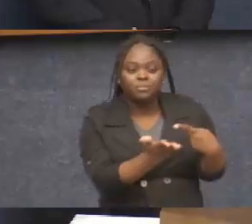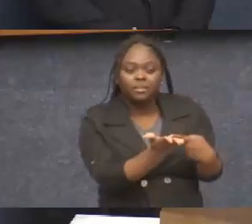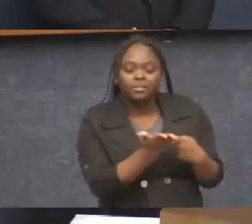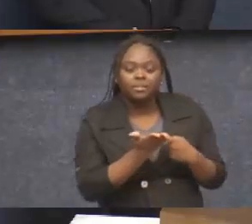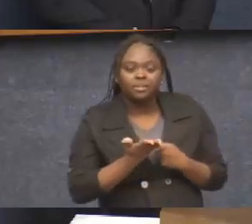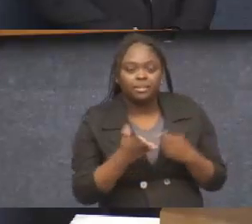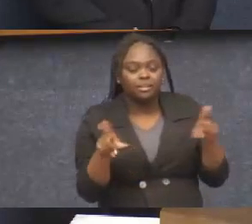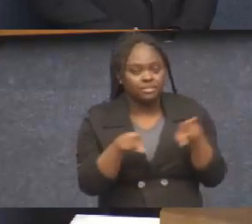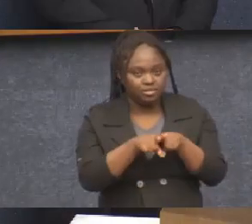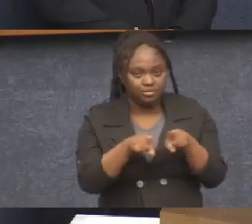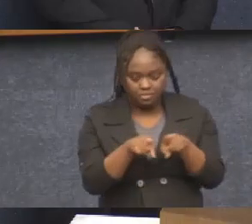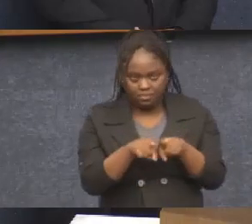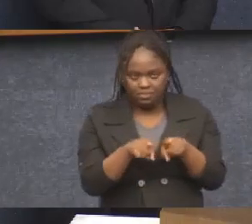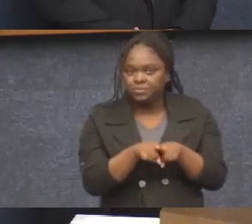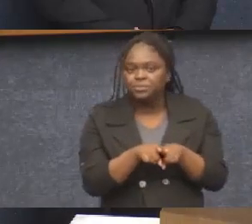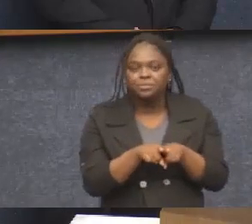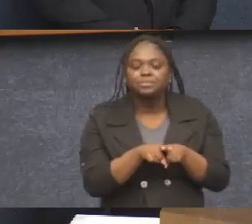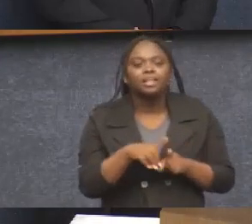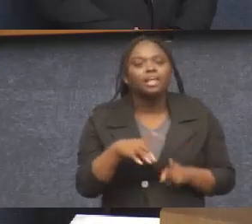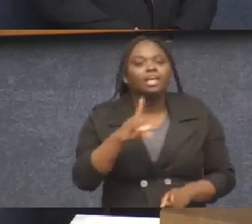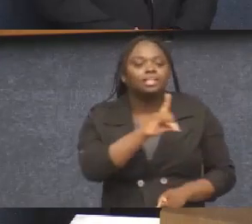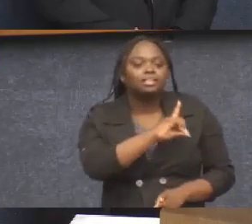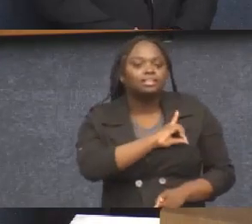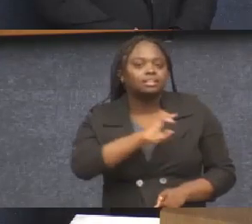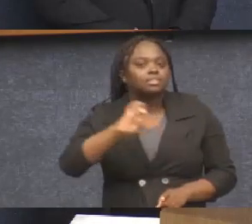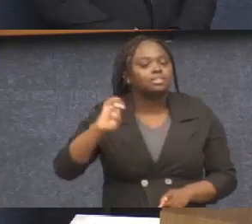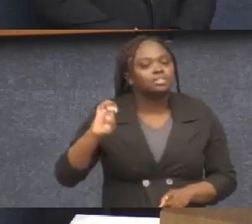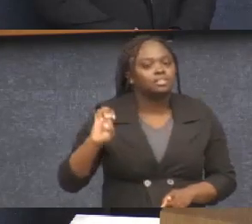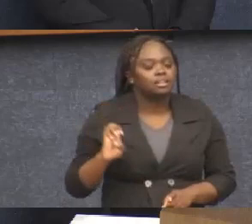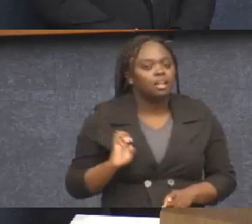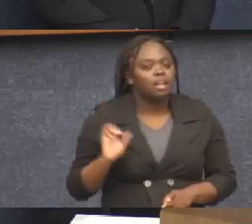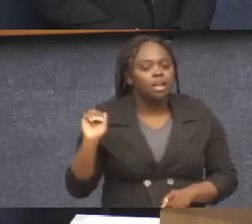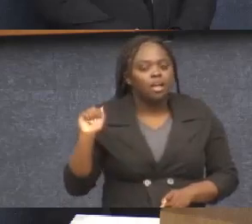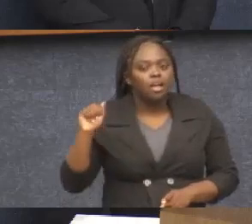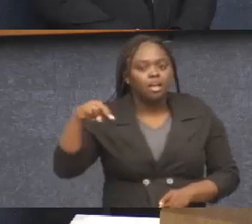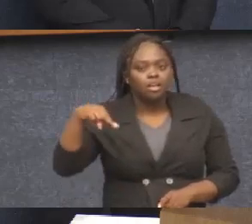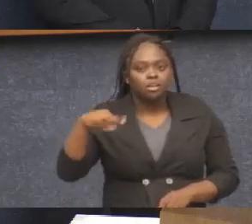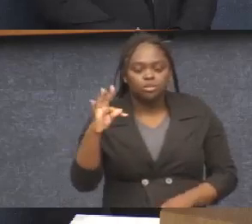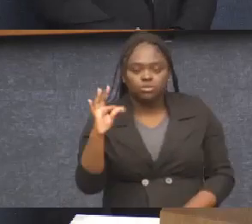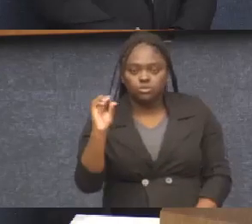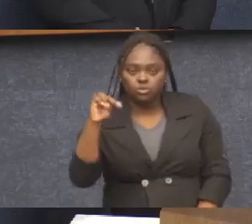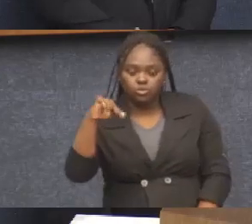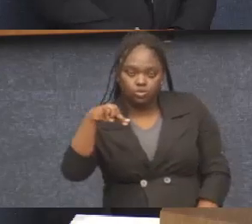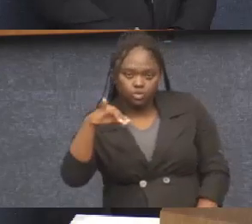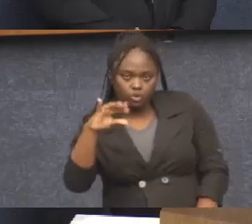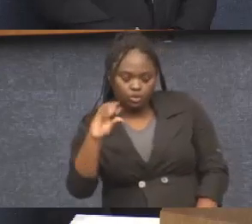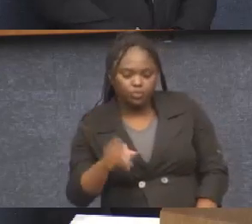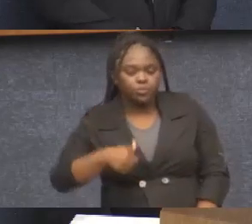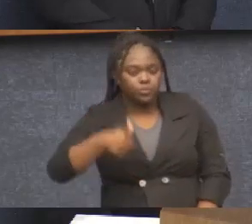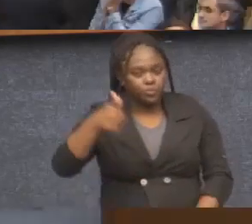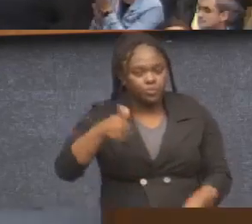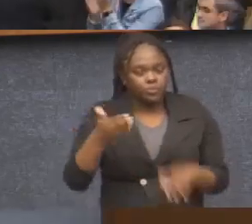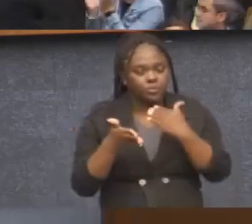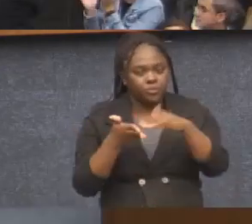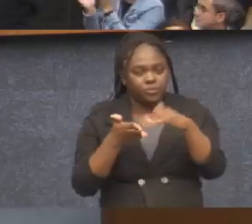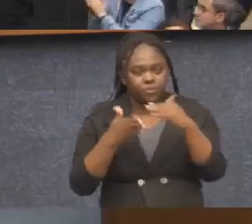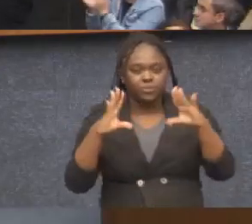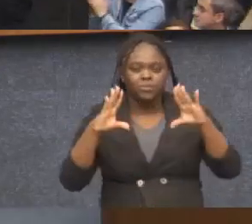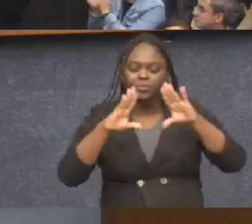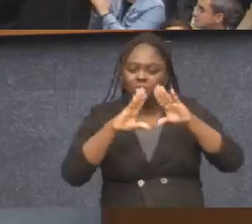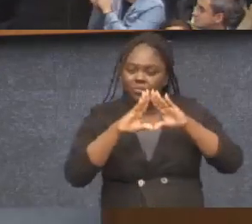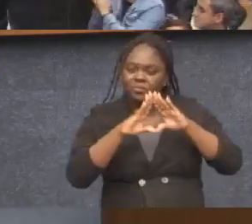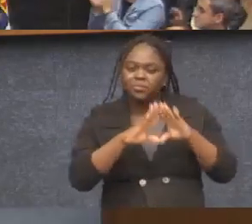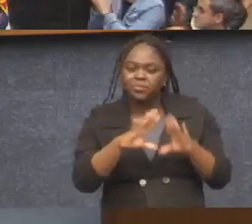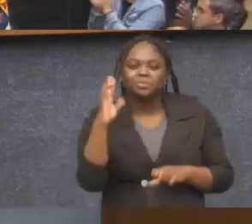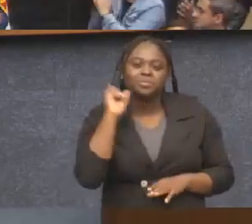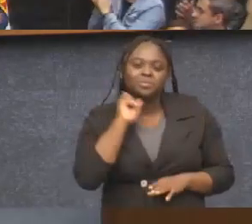Convidamos também deputado estadual Antônio Carlos Arantes, primeiro secretário da Assembleia Legislativa